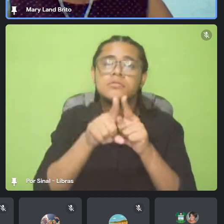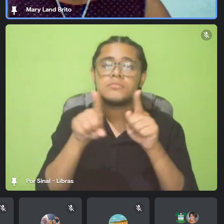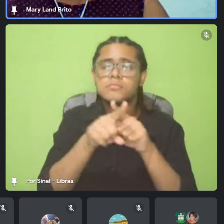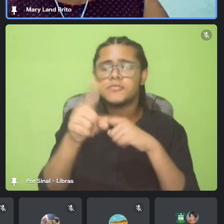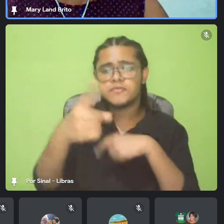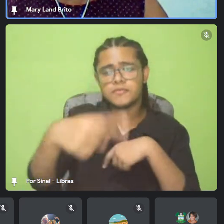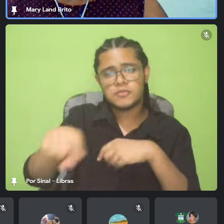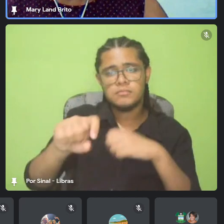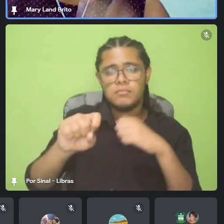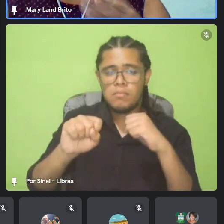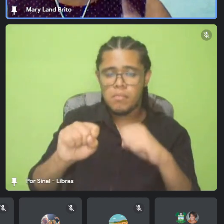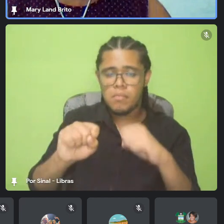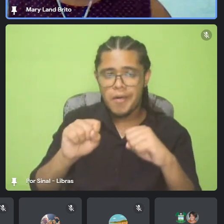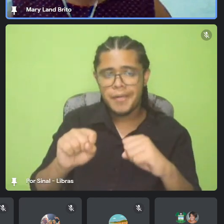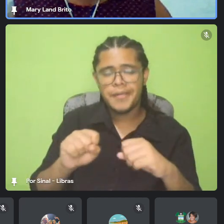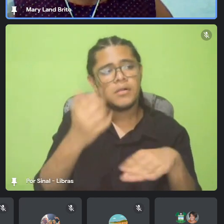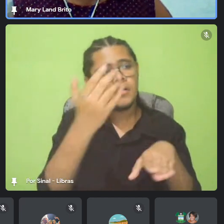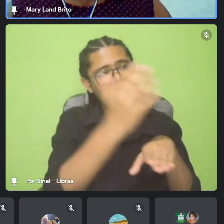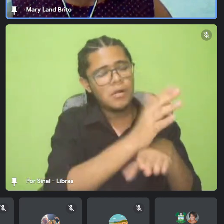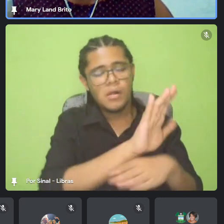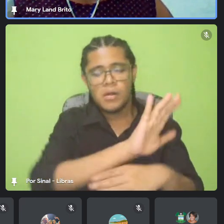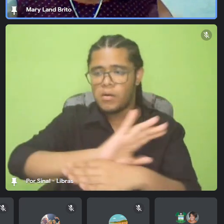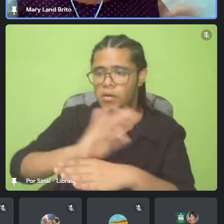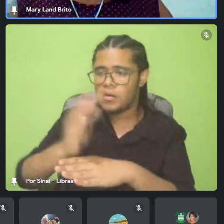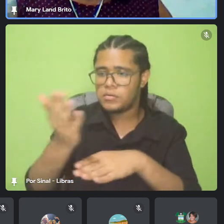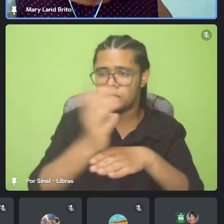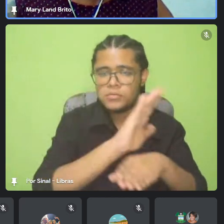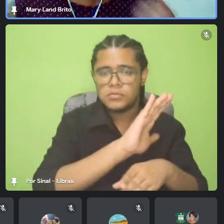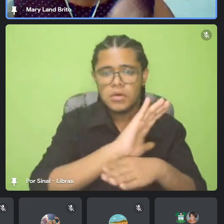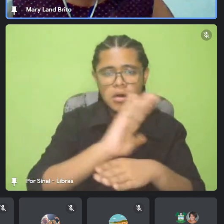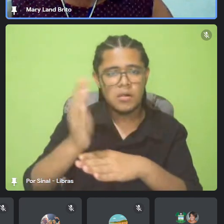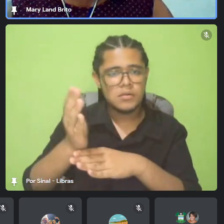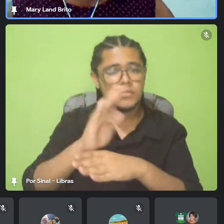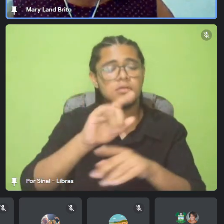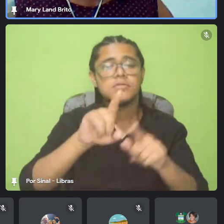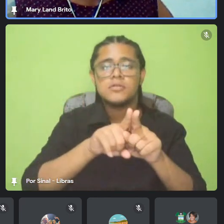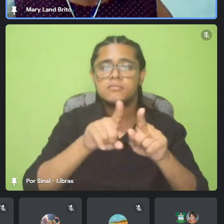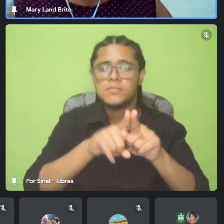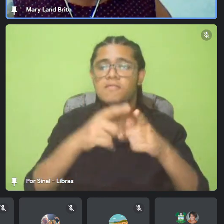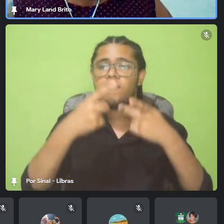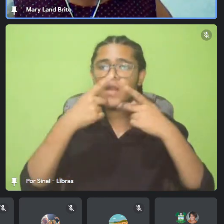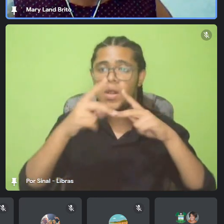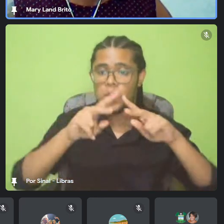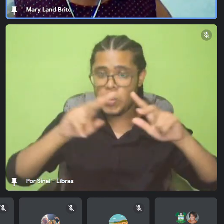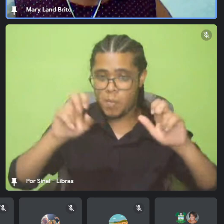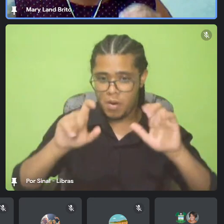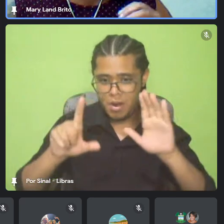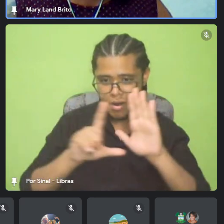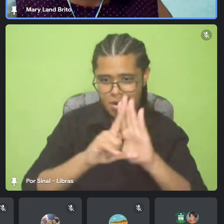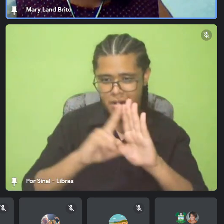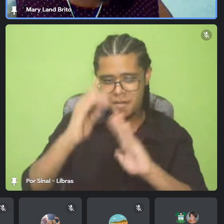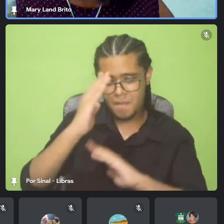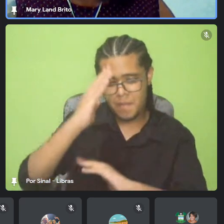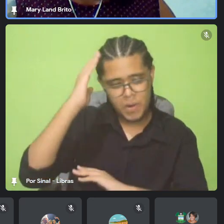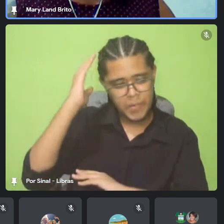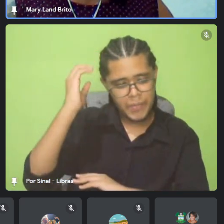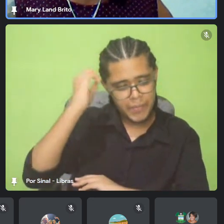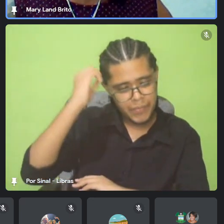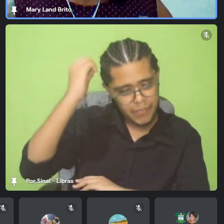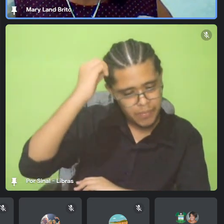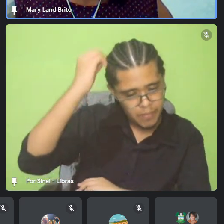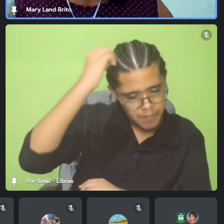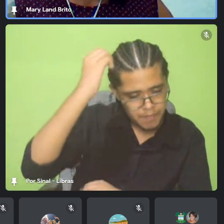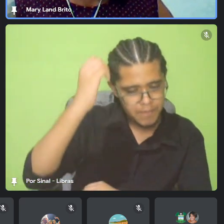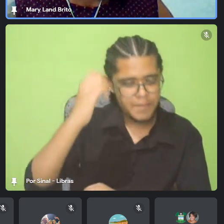possam procurar os centros de apoio, também falar da Paula Gustavo, pedir as pessoas para dar algumas informações para vocês. Por enquanto, a gente